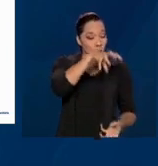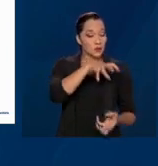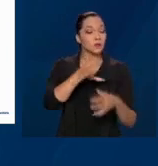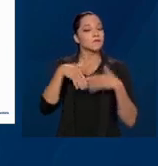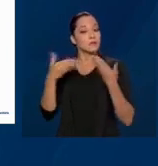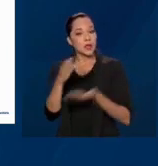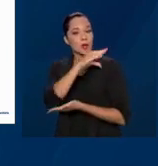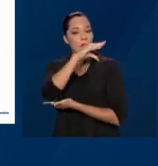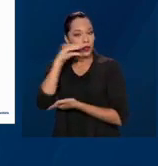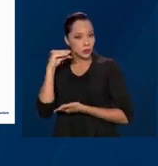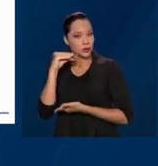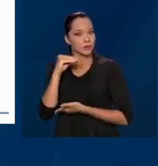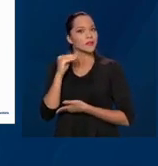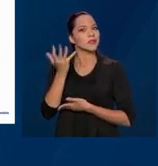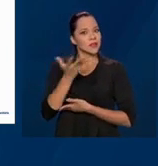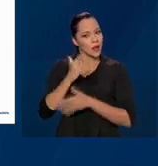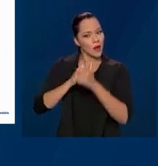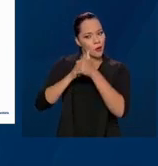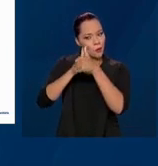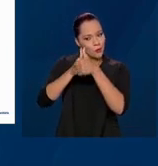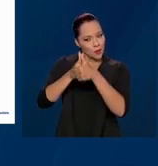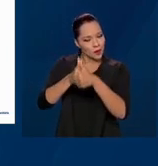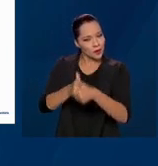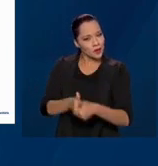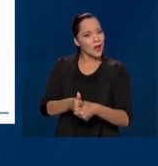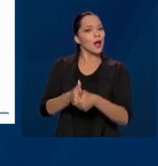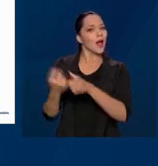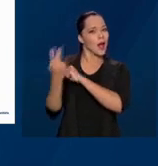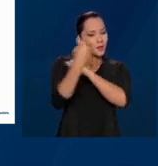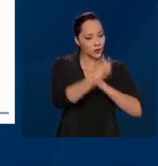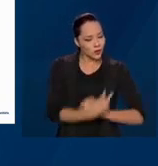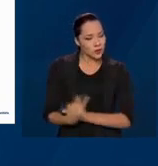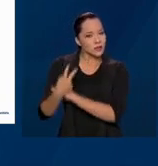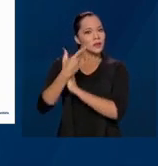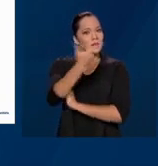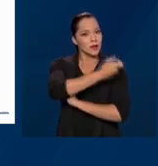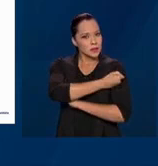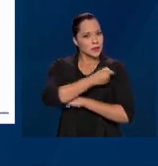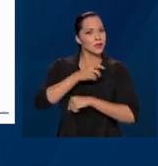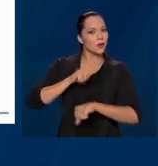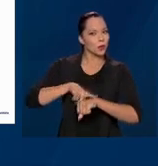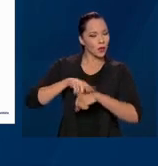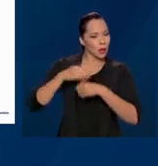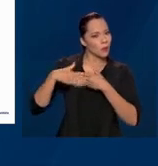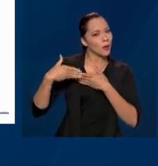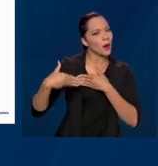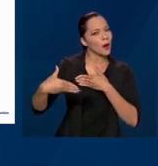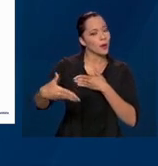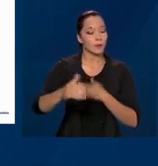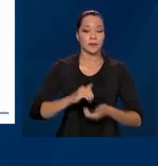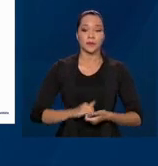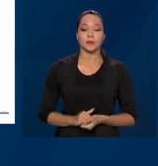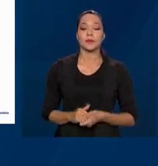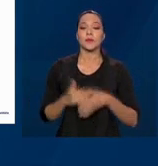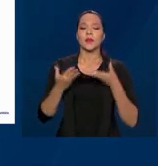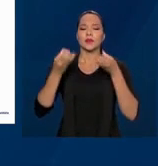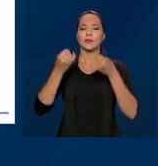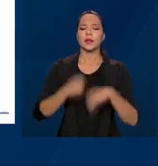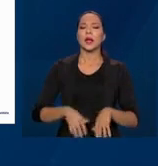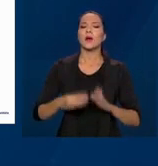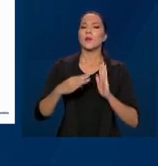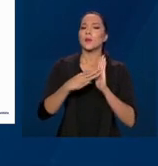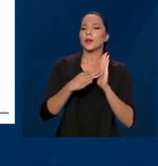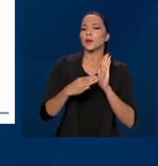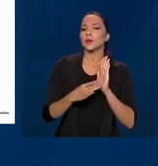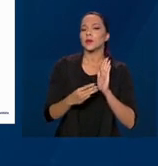a imunogenicidade dessa vacina ao longo do tempo. Esse foi um dos objetivos. Falar um pouco da metodologia do estudo,